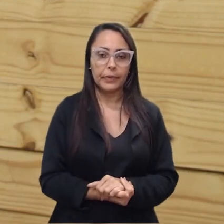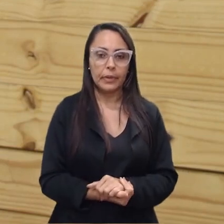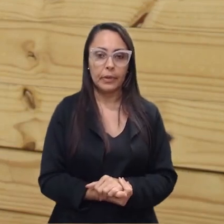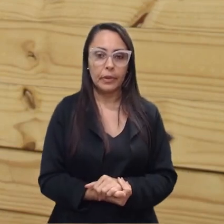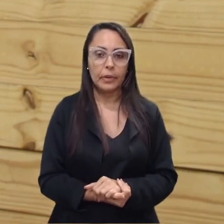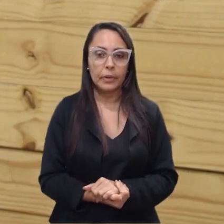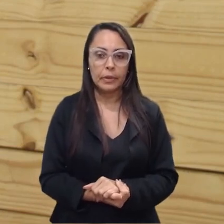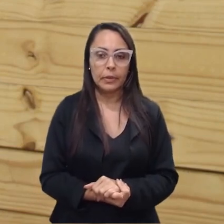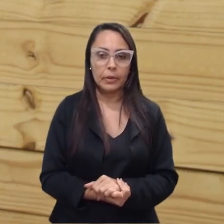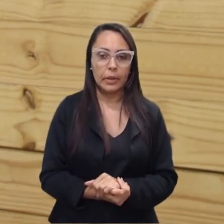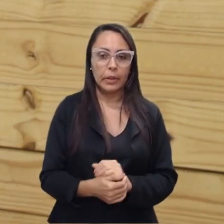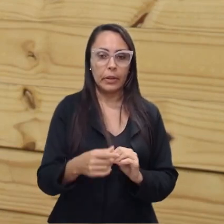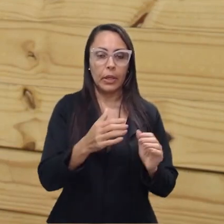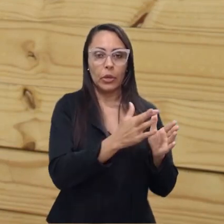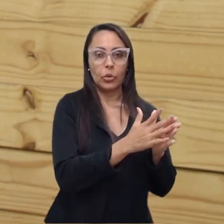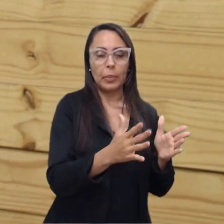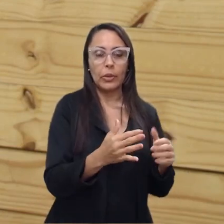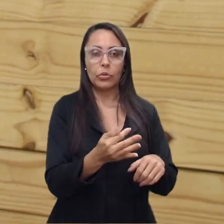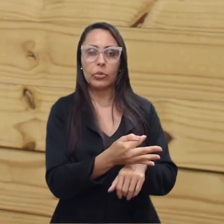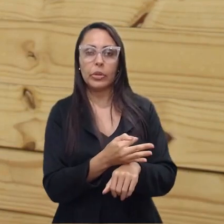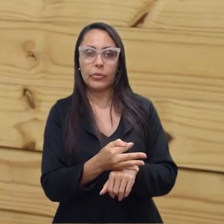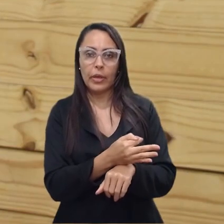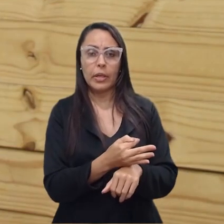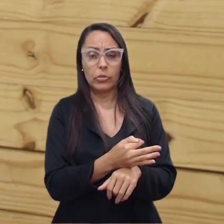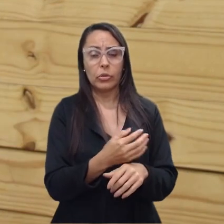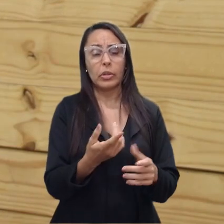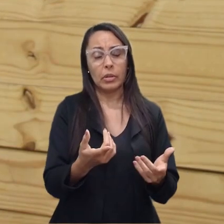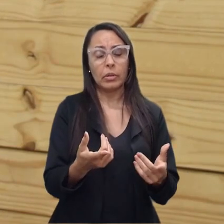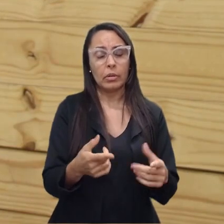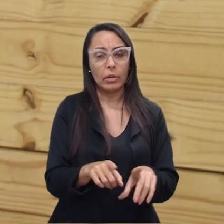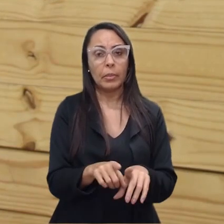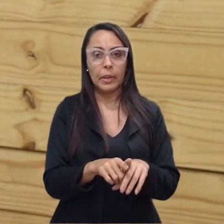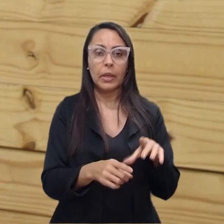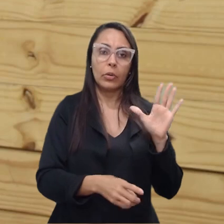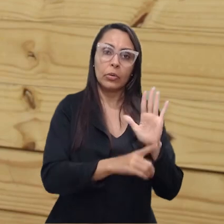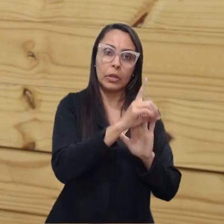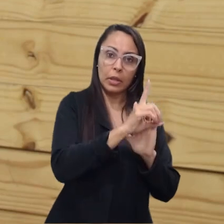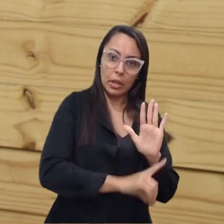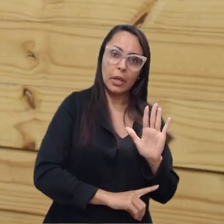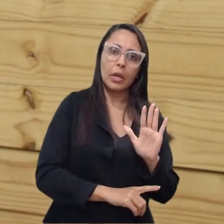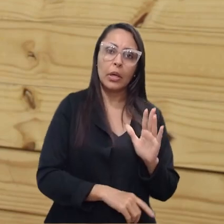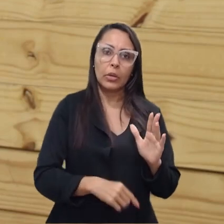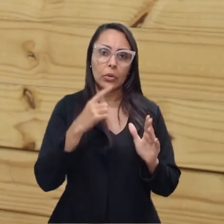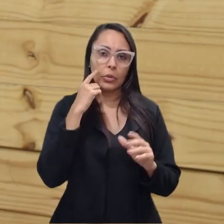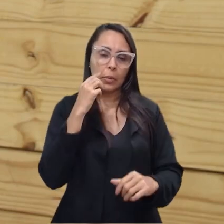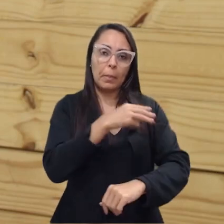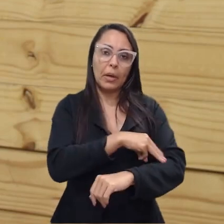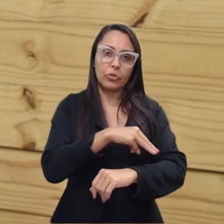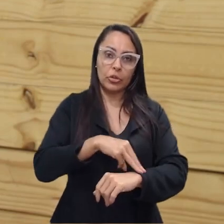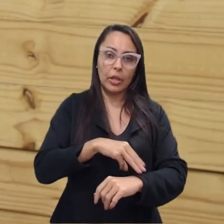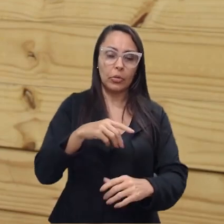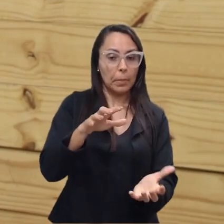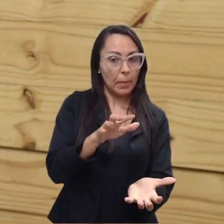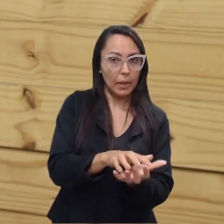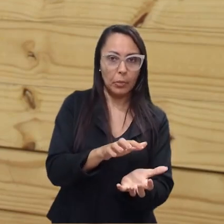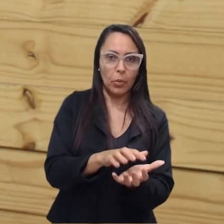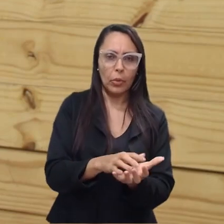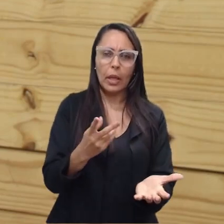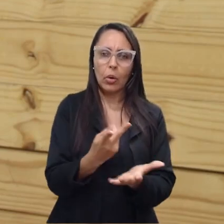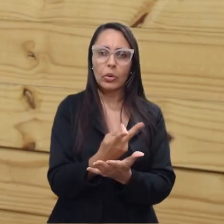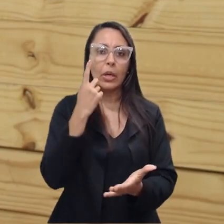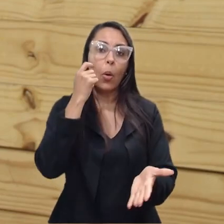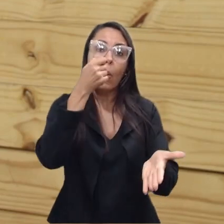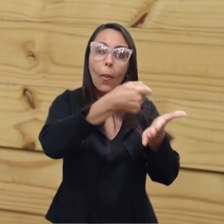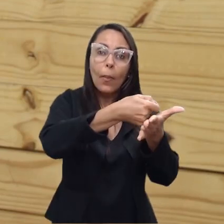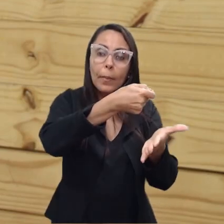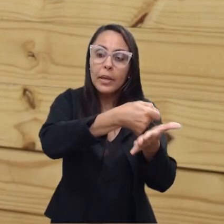questão do período de férias, que também é um direito. As férias no Magistério Público de Pernambuco, elas